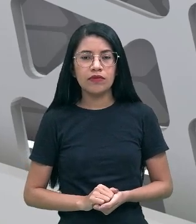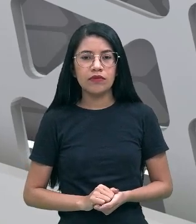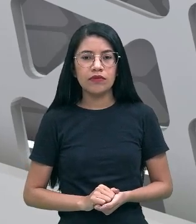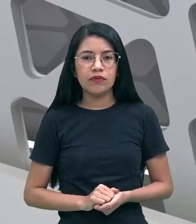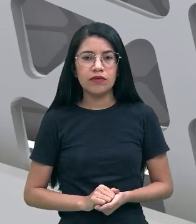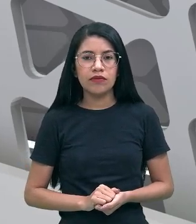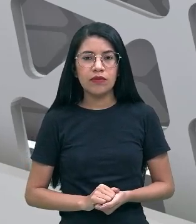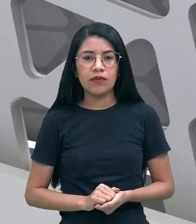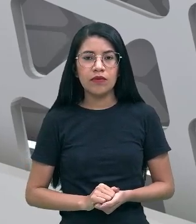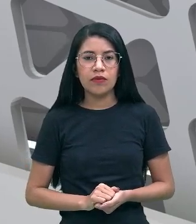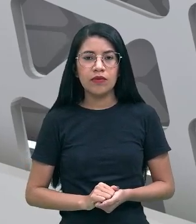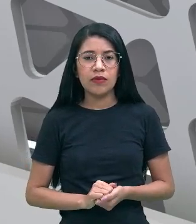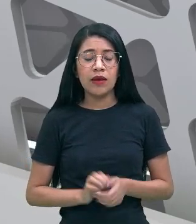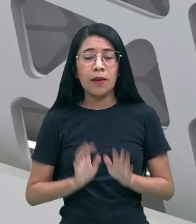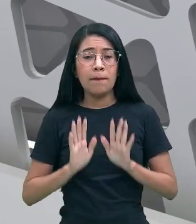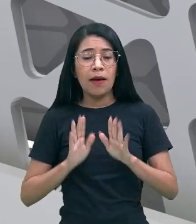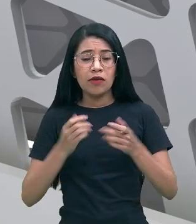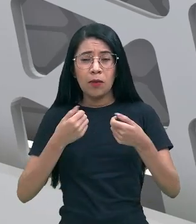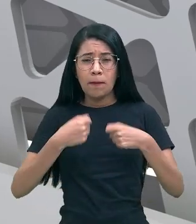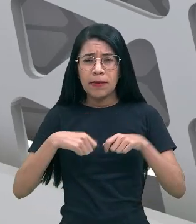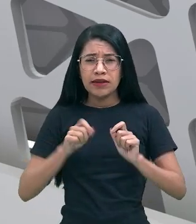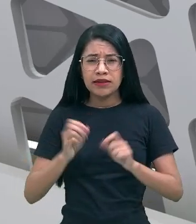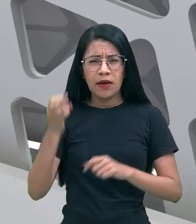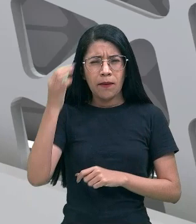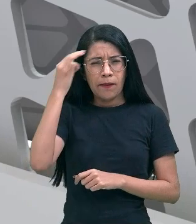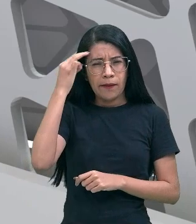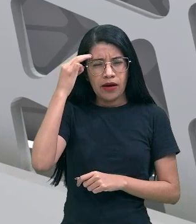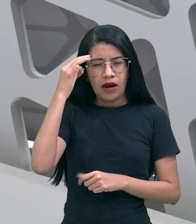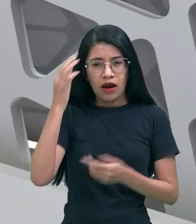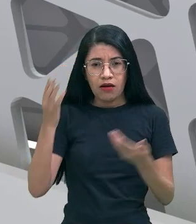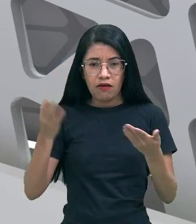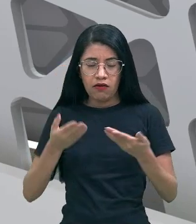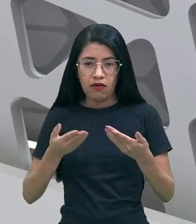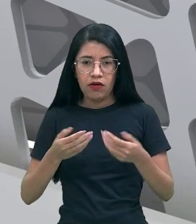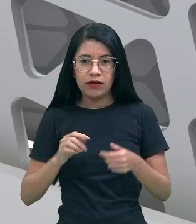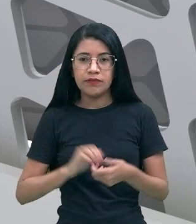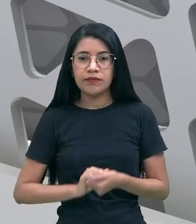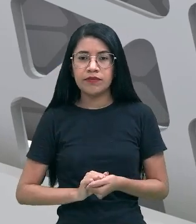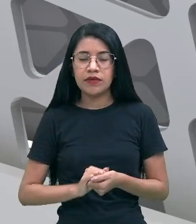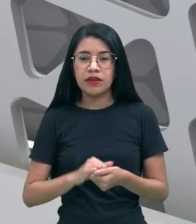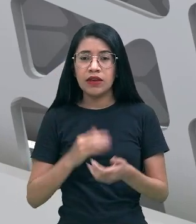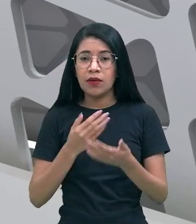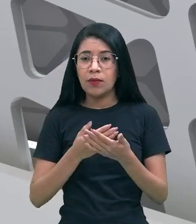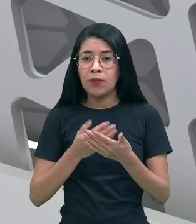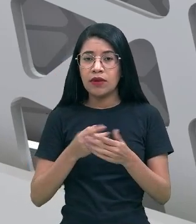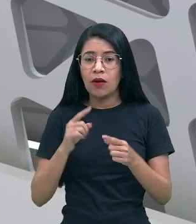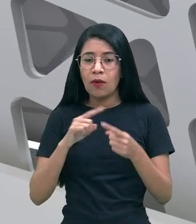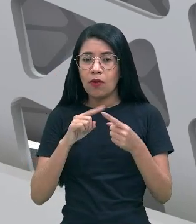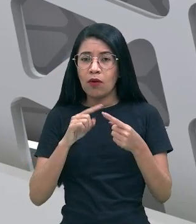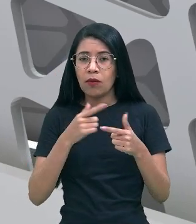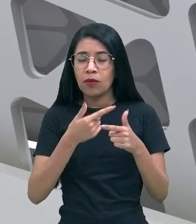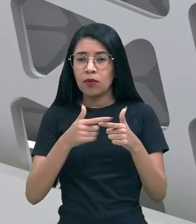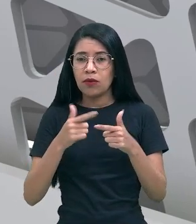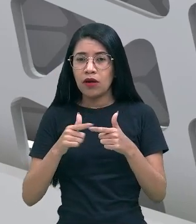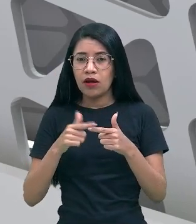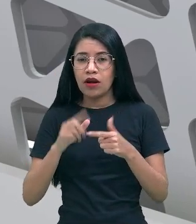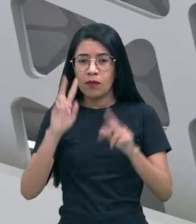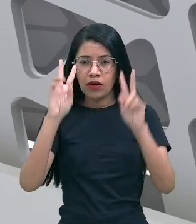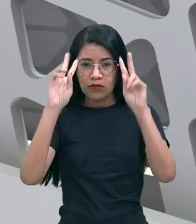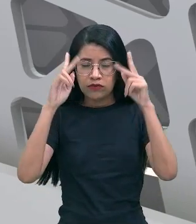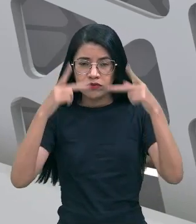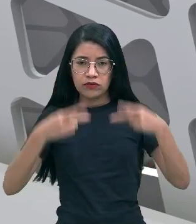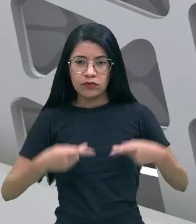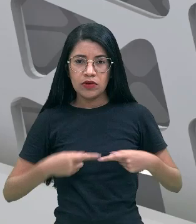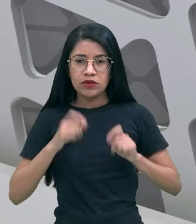Mas você não precisa memorizar todos os nomes. Vamos ver o primeiro problema, né? O primeiro problema aos seres